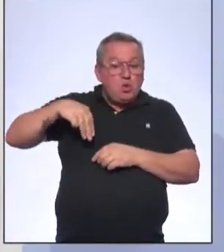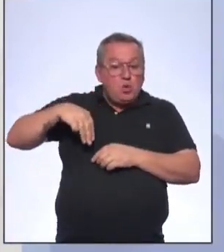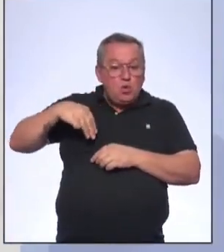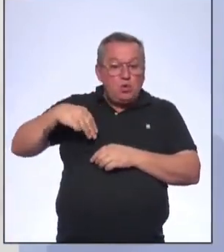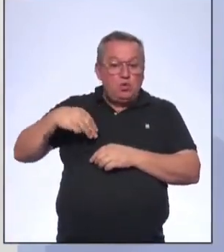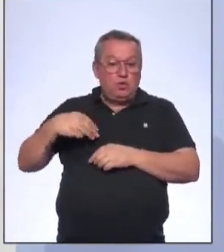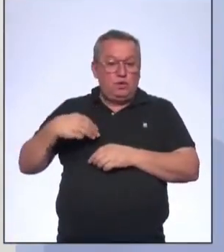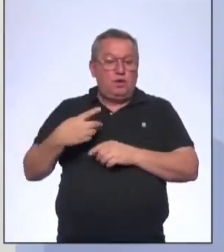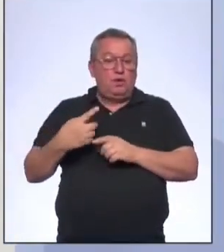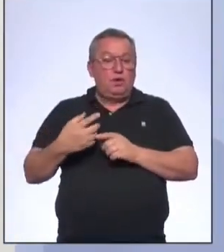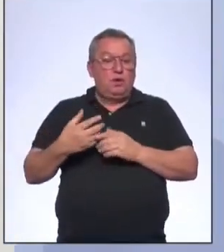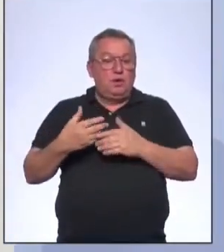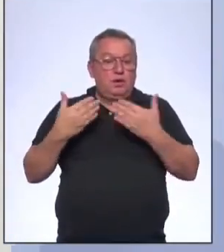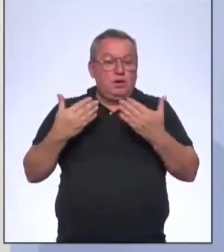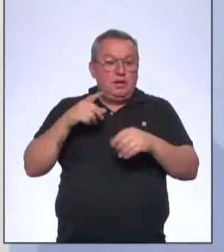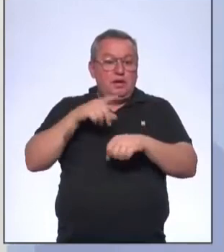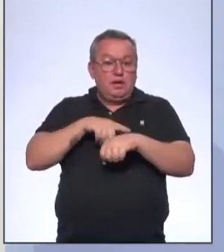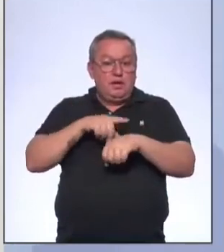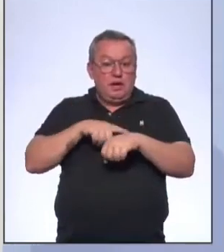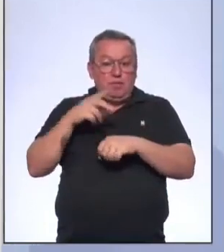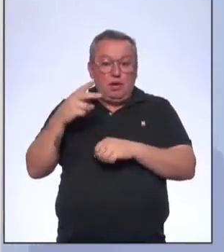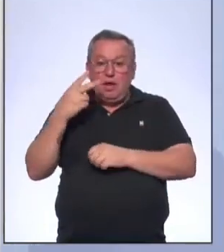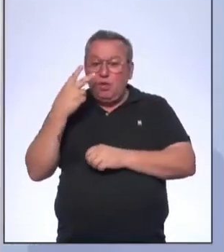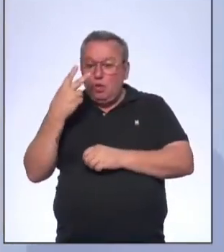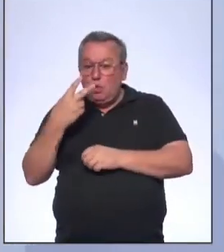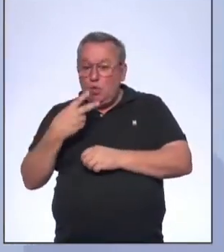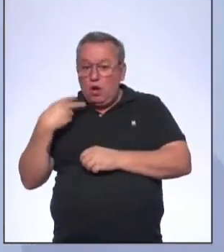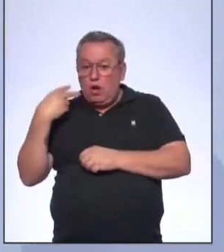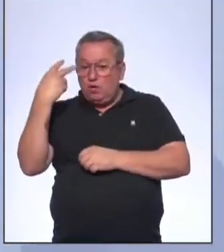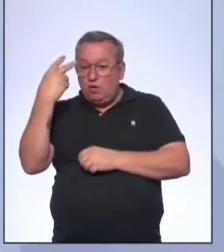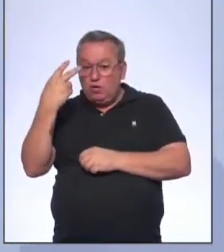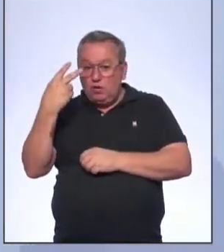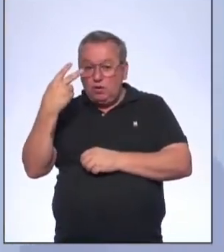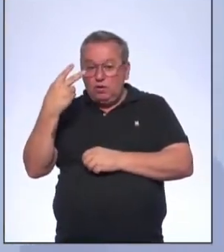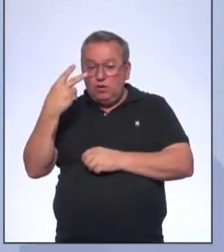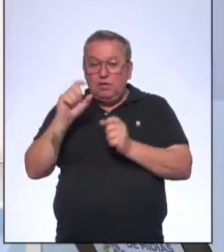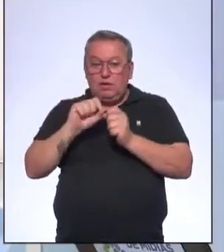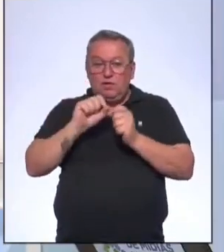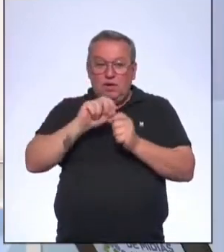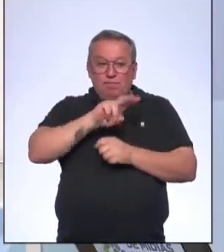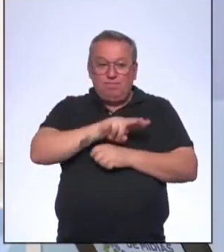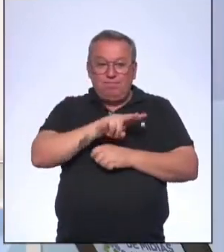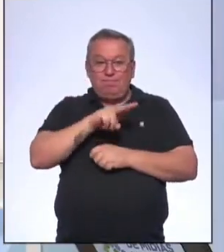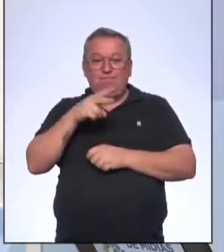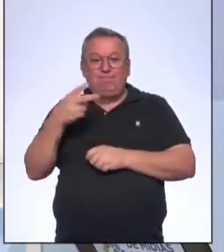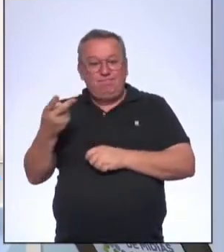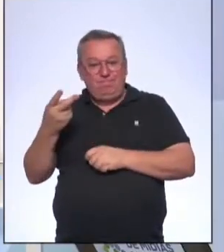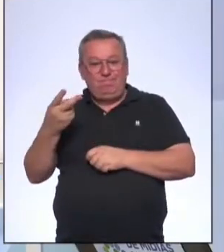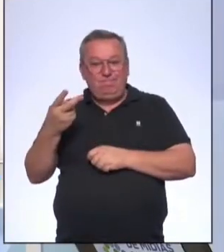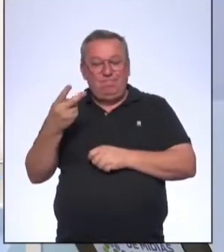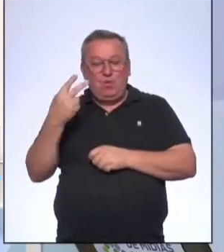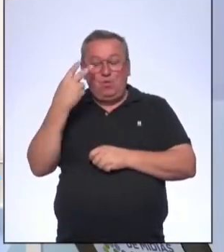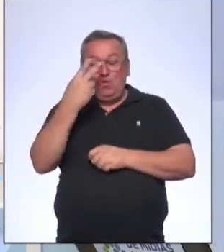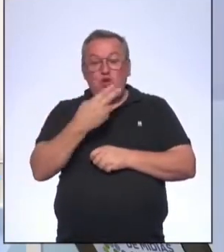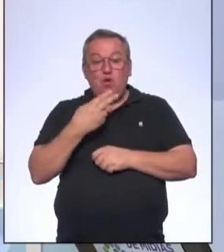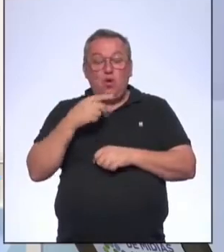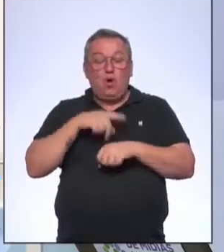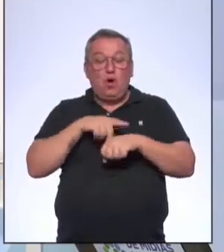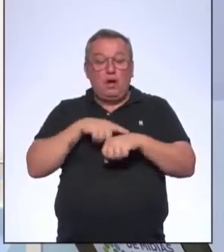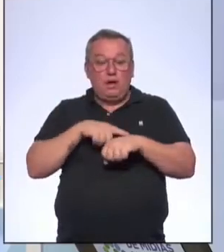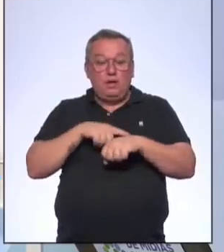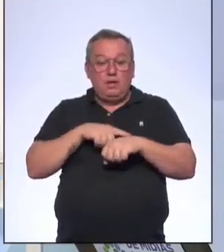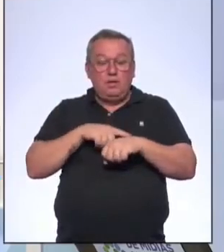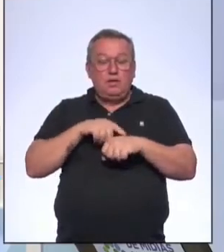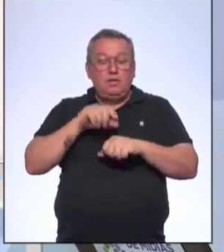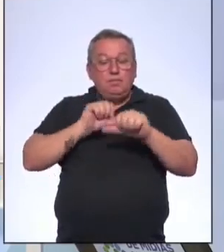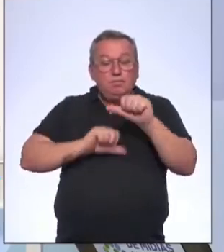por minutos, e esse tempo lá anteriormente foi dado em horas, a gente vai ter que fazer a conversão. Ok? A